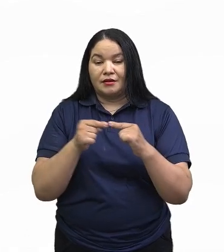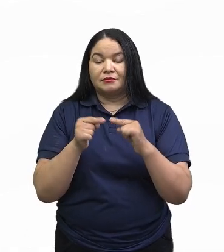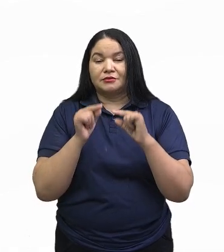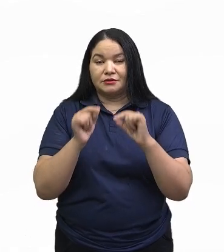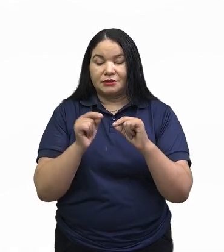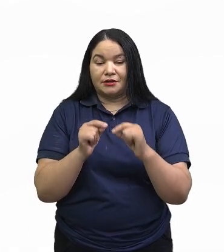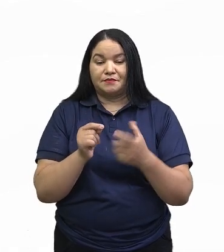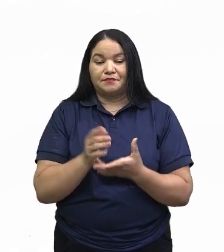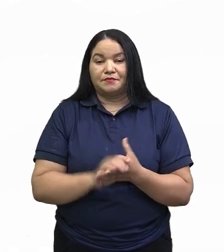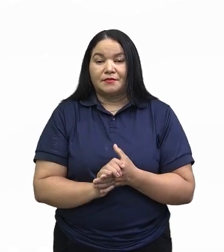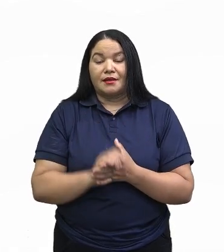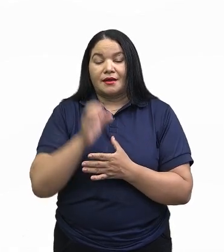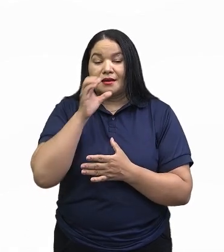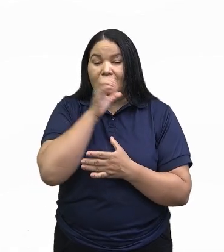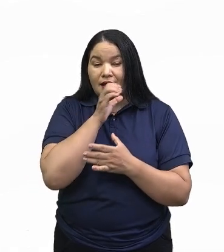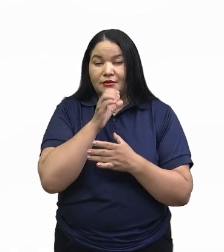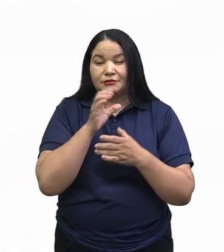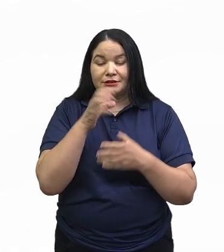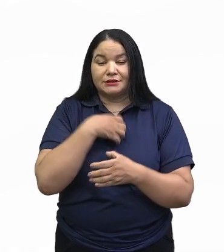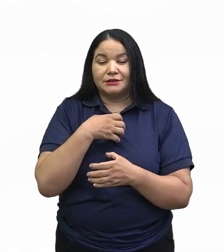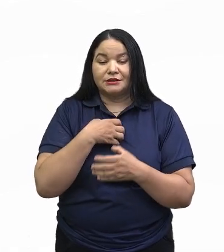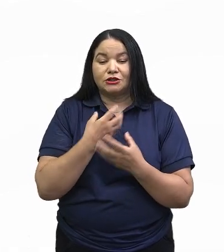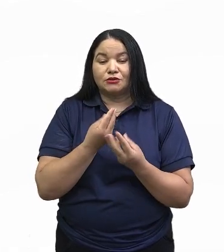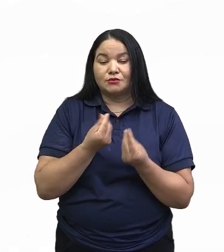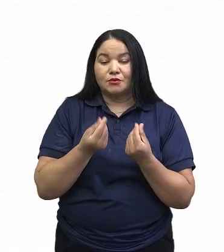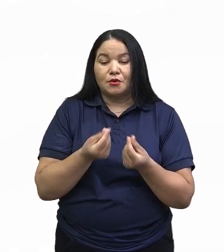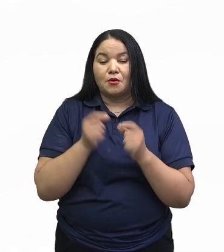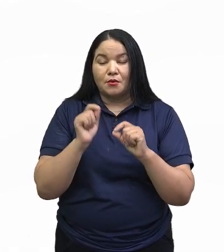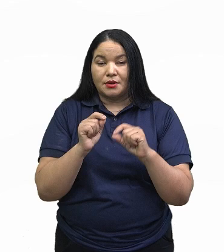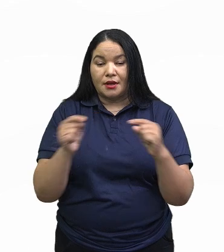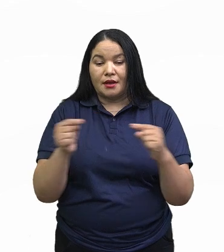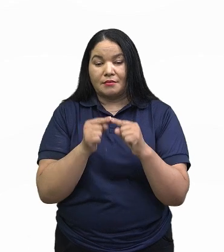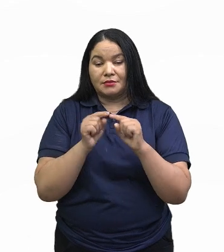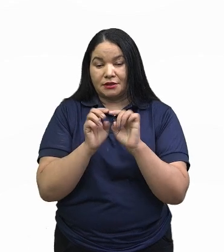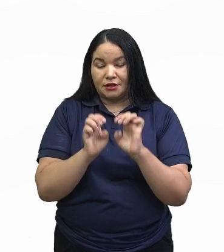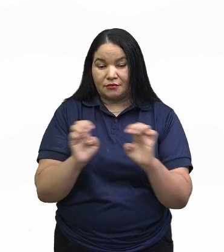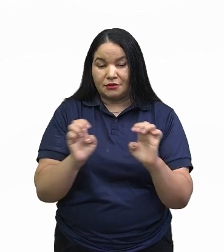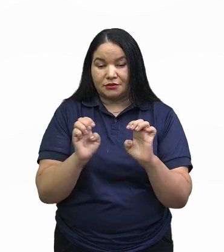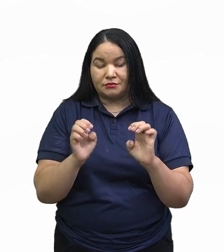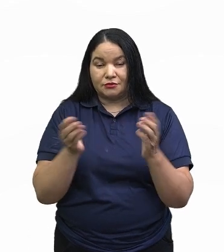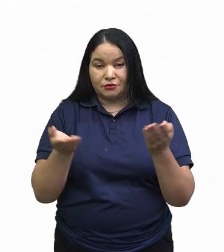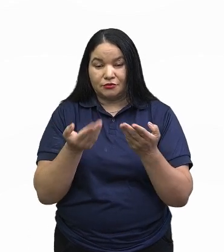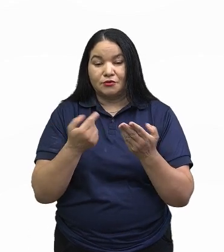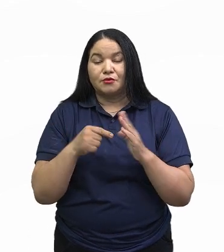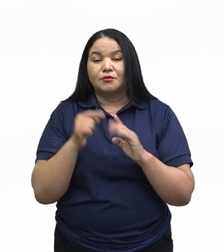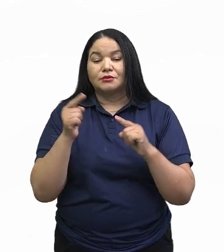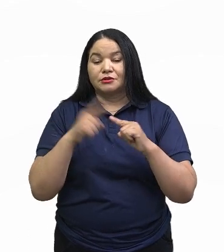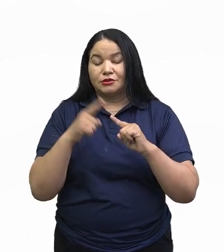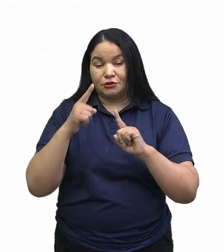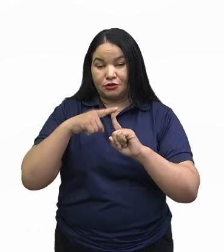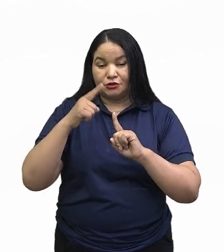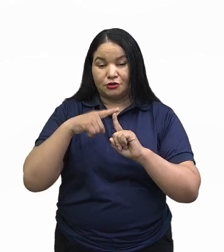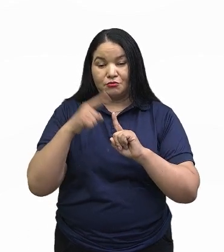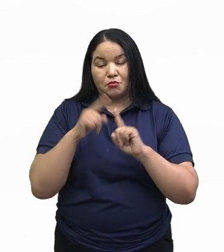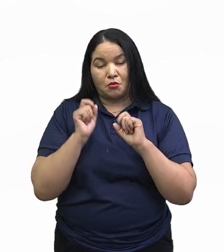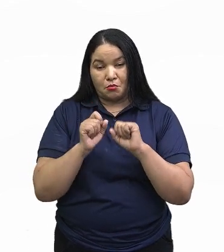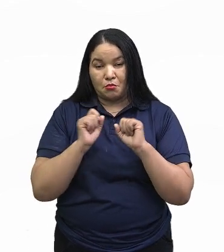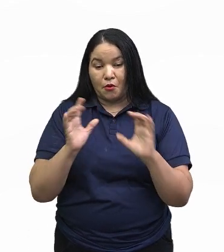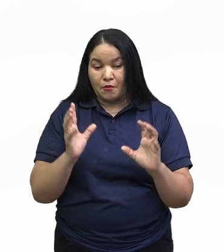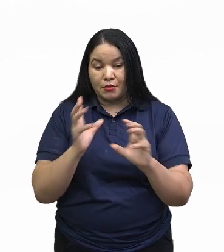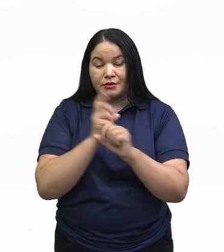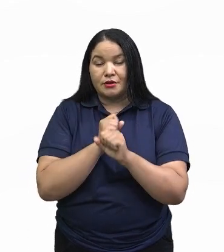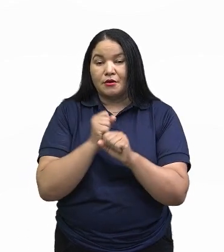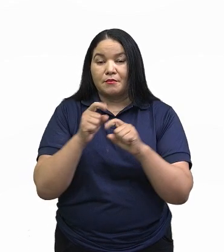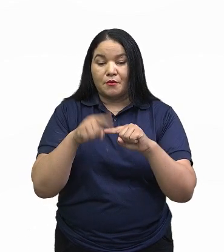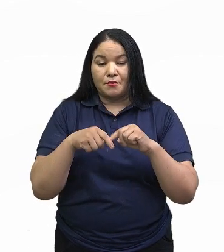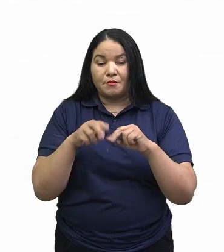calorimetria. Esse tipo de transmissão de calor, o calor sensível, por calor sensível, ele pode ser calculado através de uma